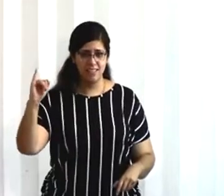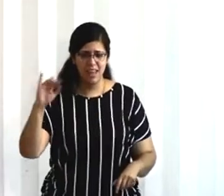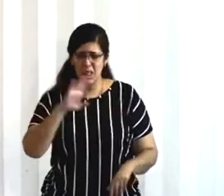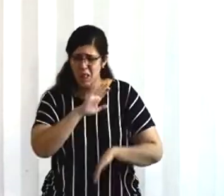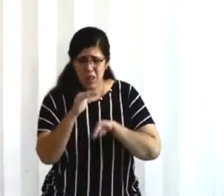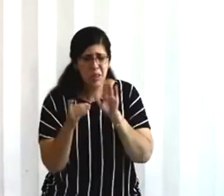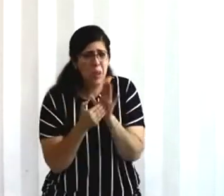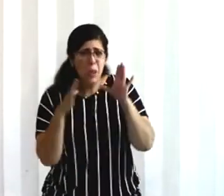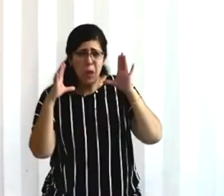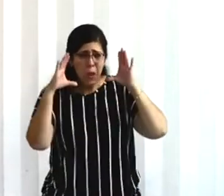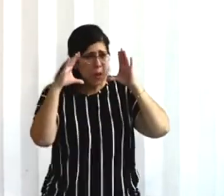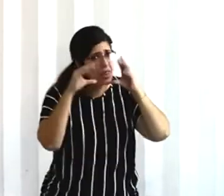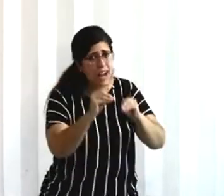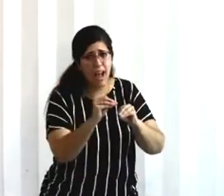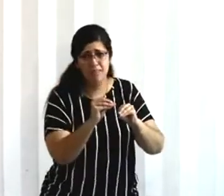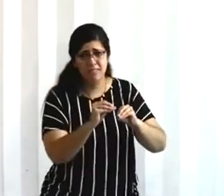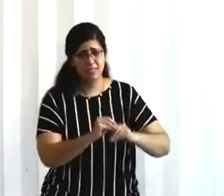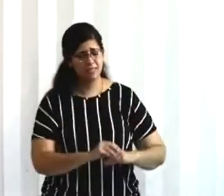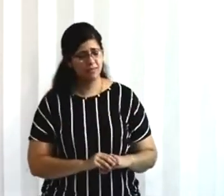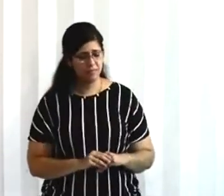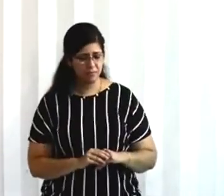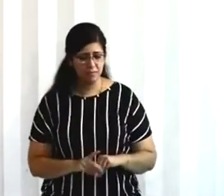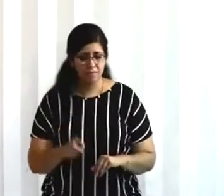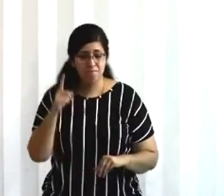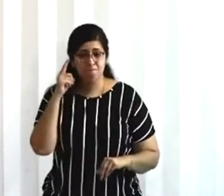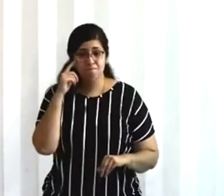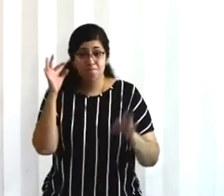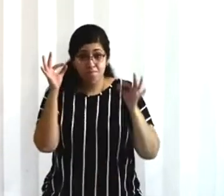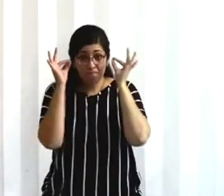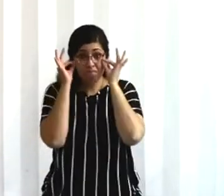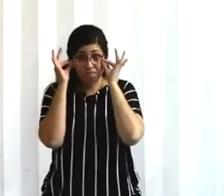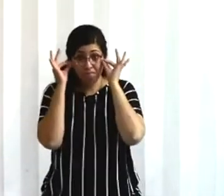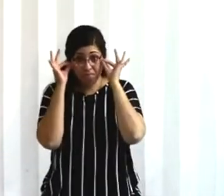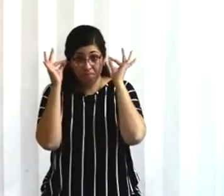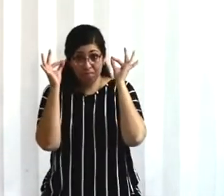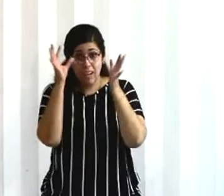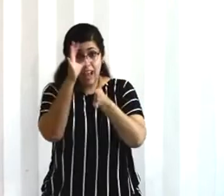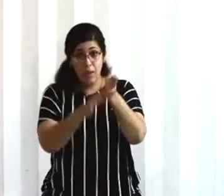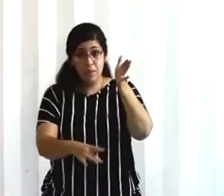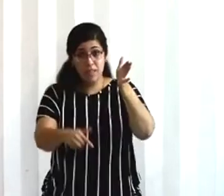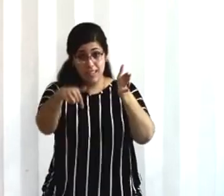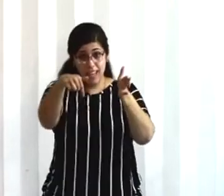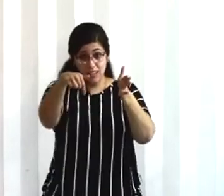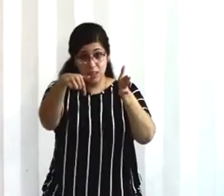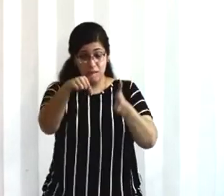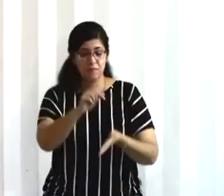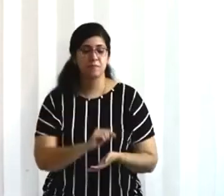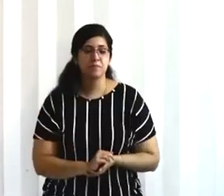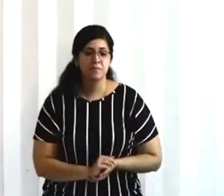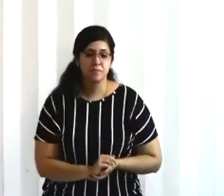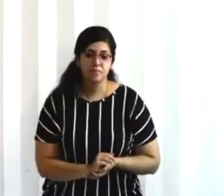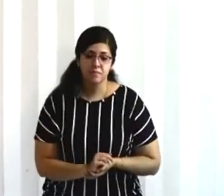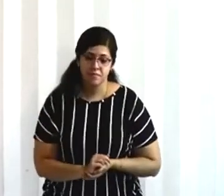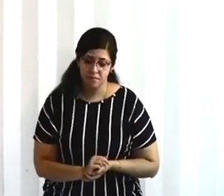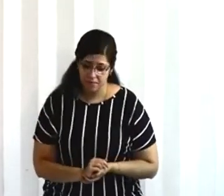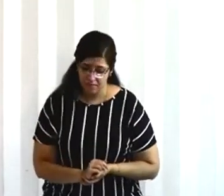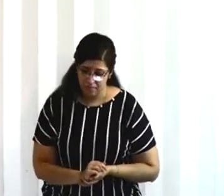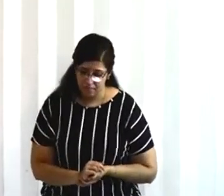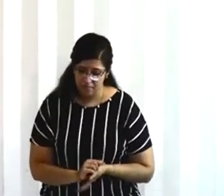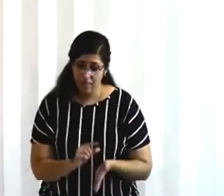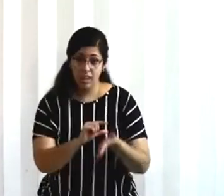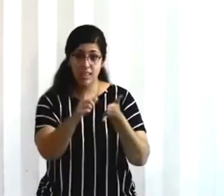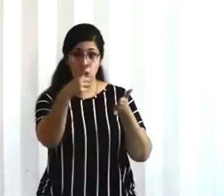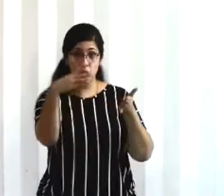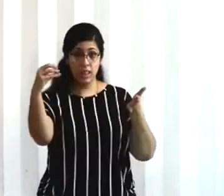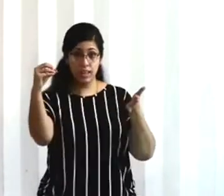mandamentos do Senhor. É interessante quando você olha o capítulo 7, e aqui no capítulo 7, quando nós temos a partir do versículo 10, uma